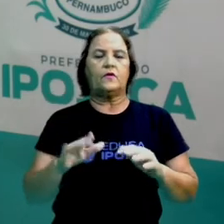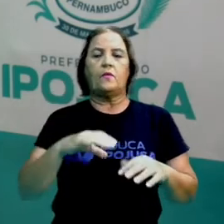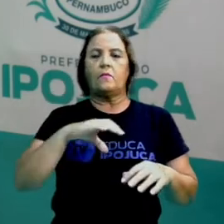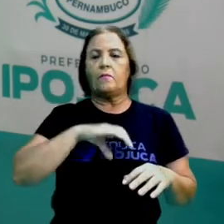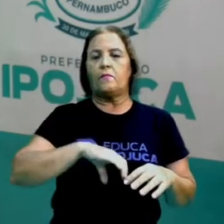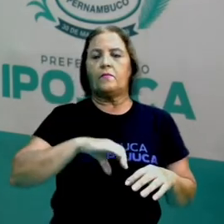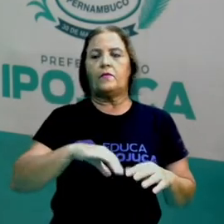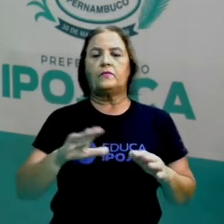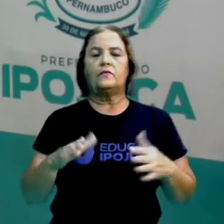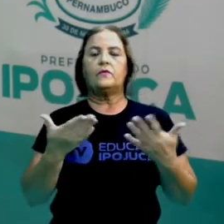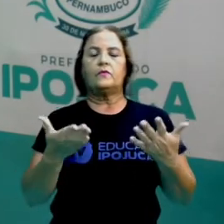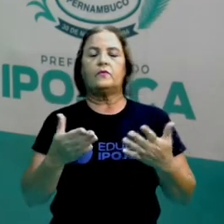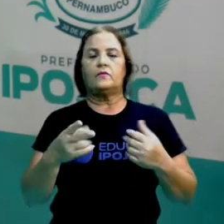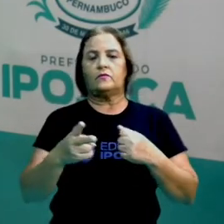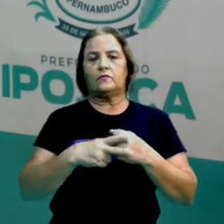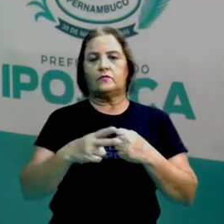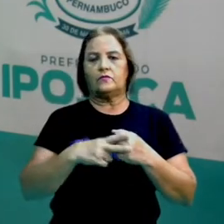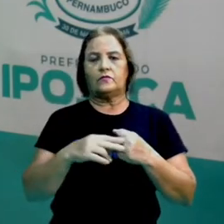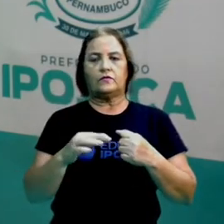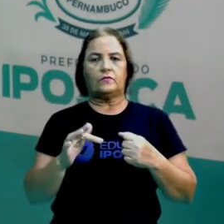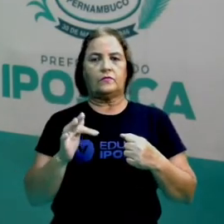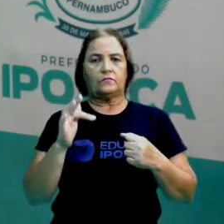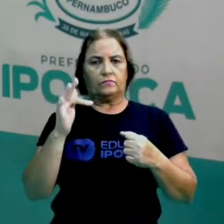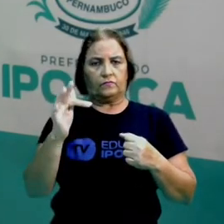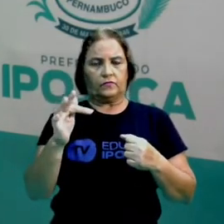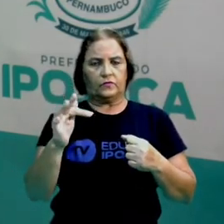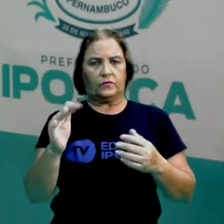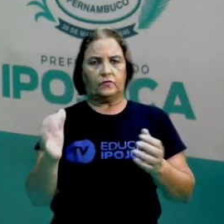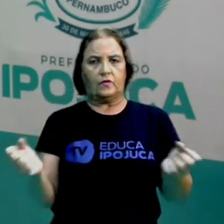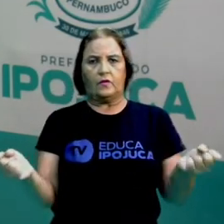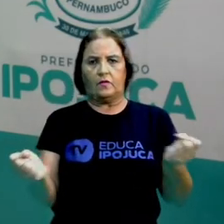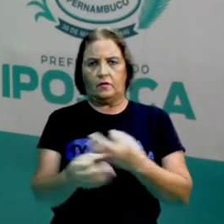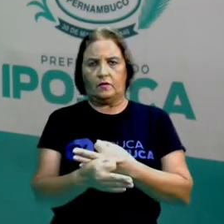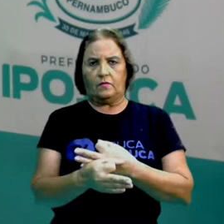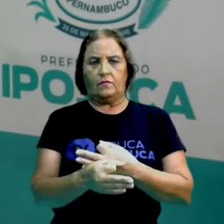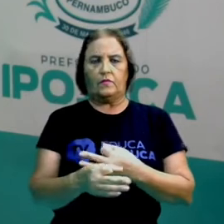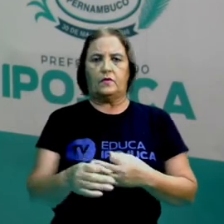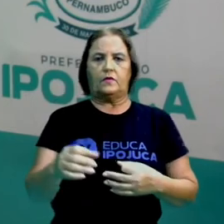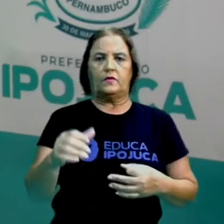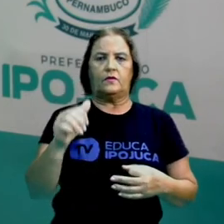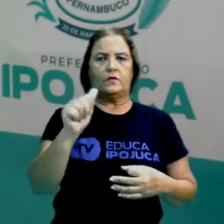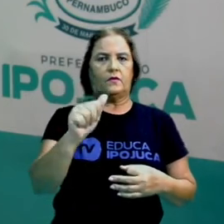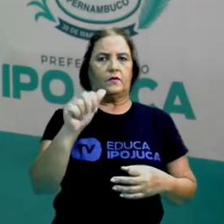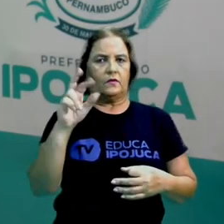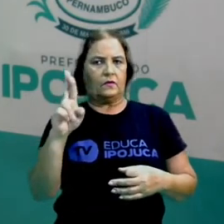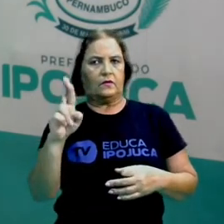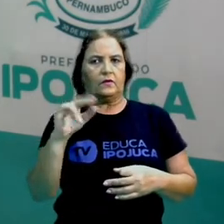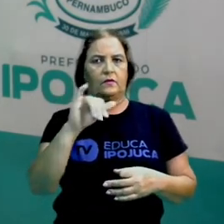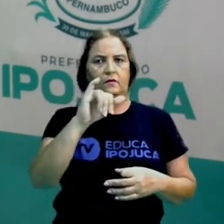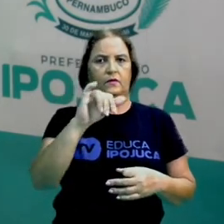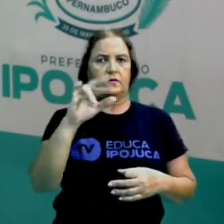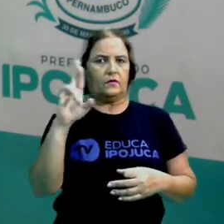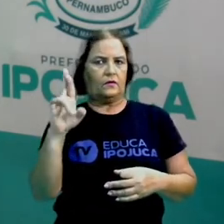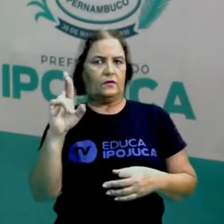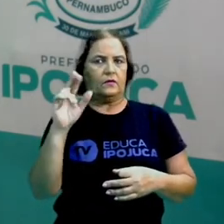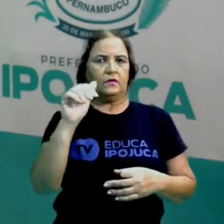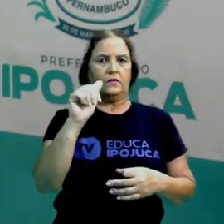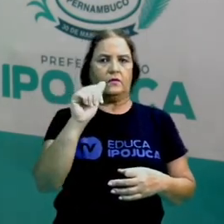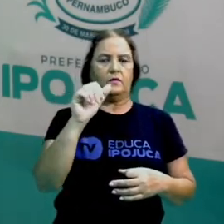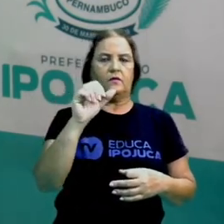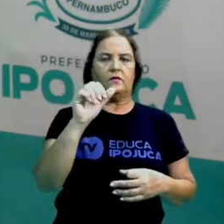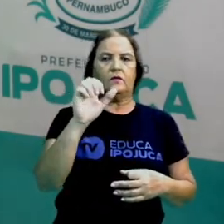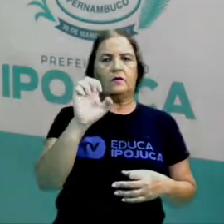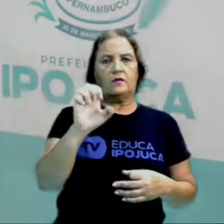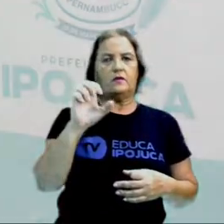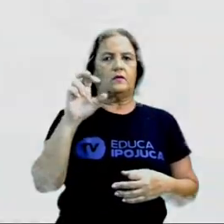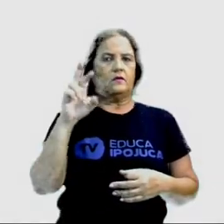está no infinitivo? Quando ele termina em AR, ER e IR. Então perceba que